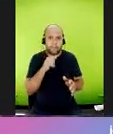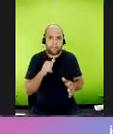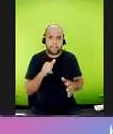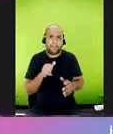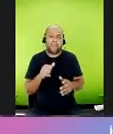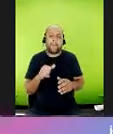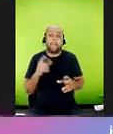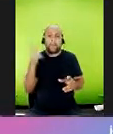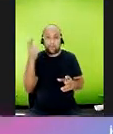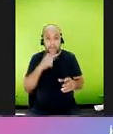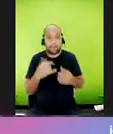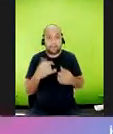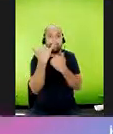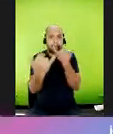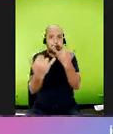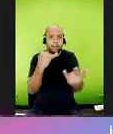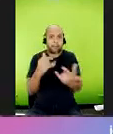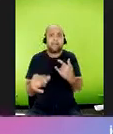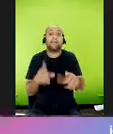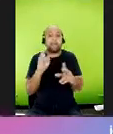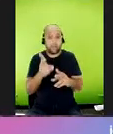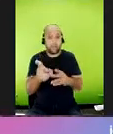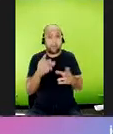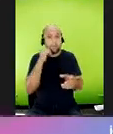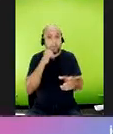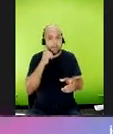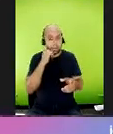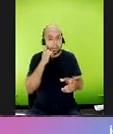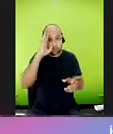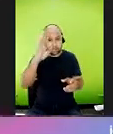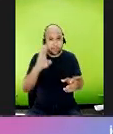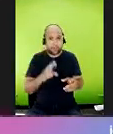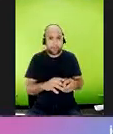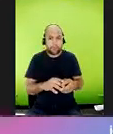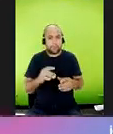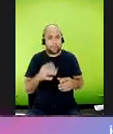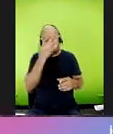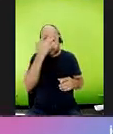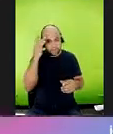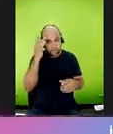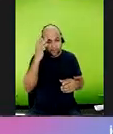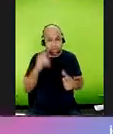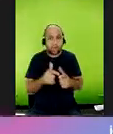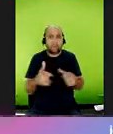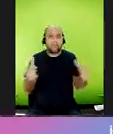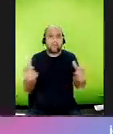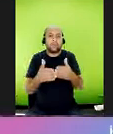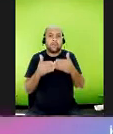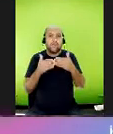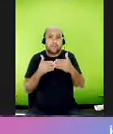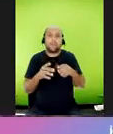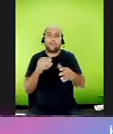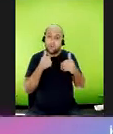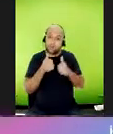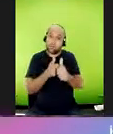é consiga atrair e reter mulheres nesses lugares também tem sido fundamental para os homens a gente Aumentou a licença a gente seguiu a lei